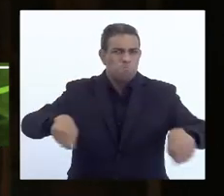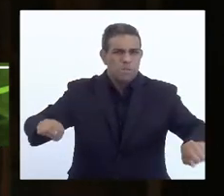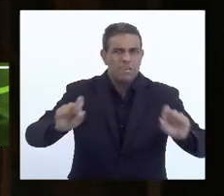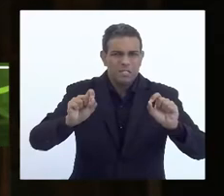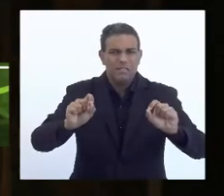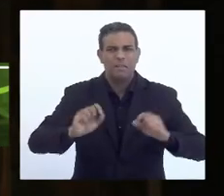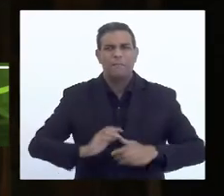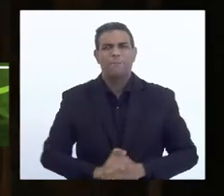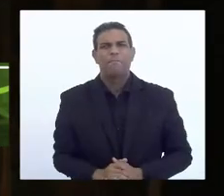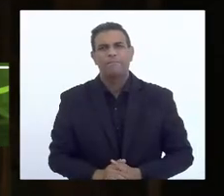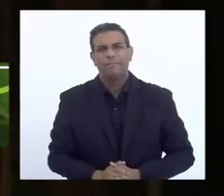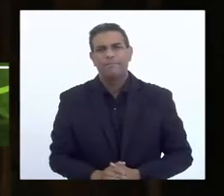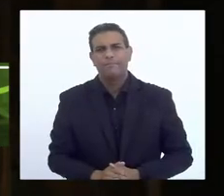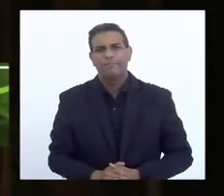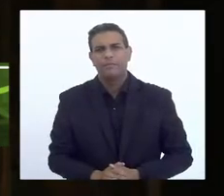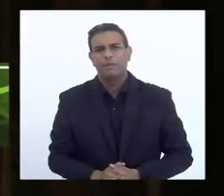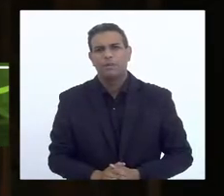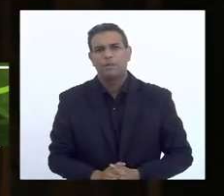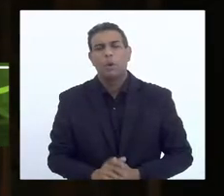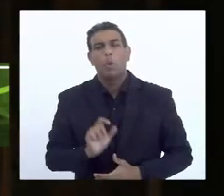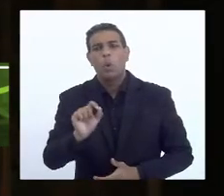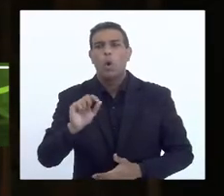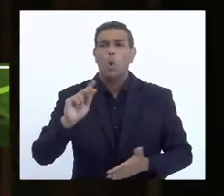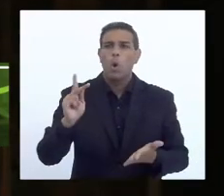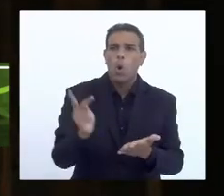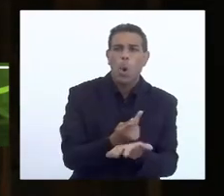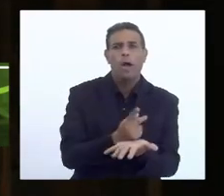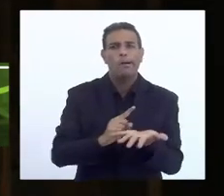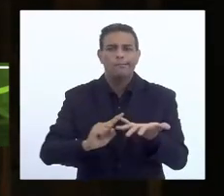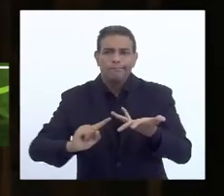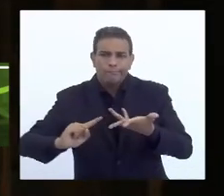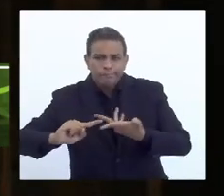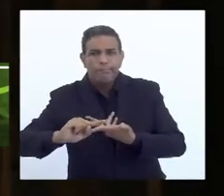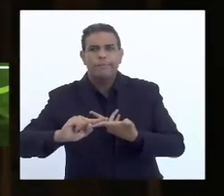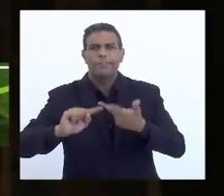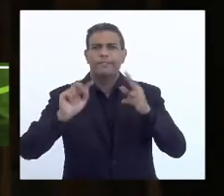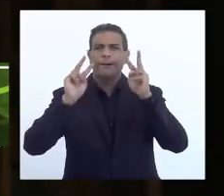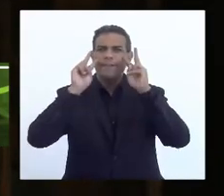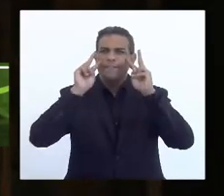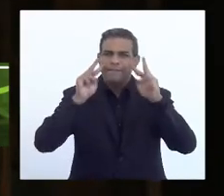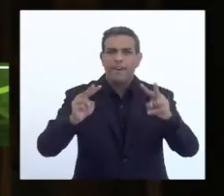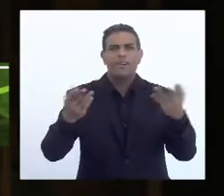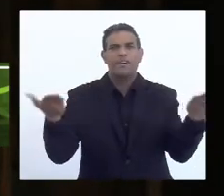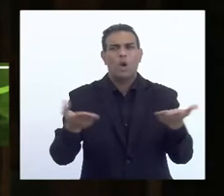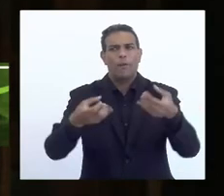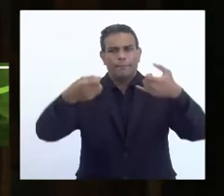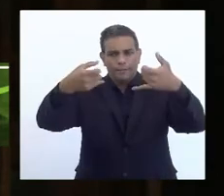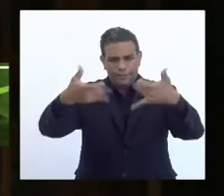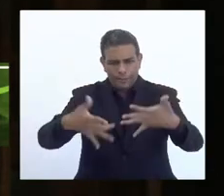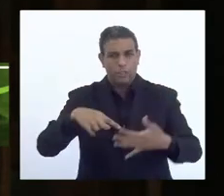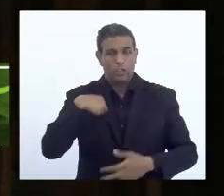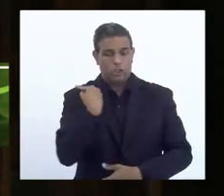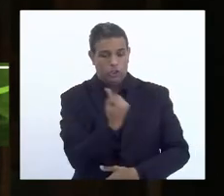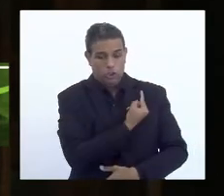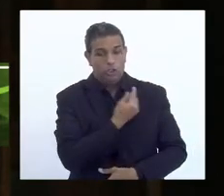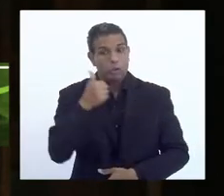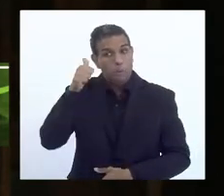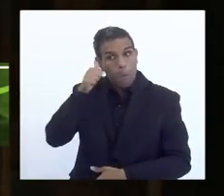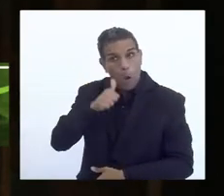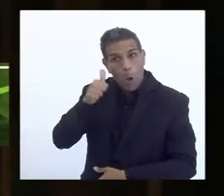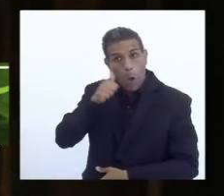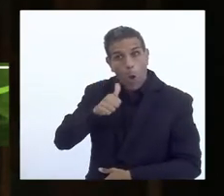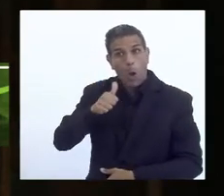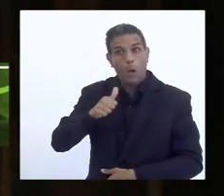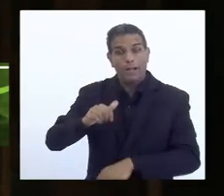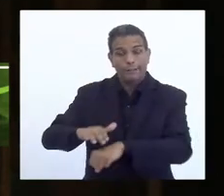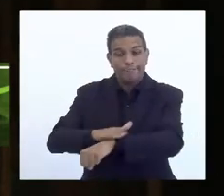a minha ocorrência. E isso me remete aí, o que eu quero muito trazer no foco da minha fala é que nós mulheres, em especial nós mulheres